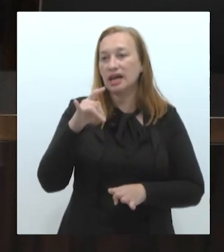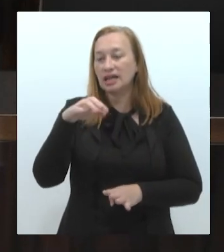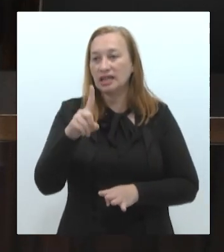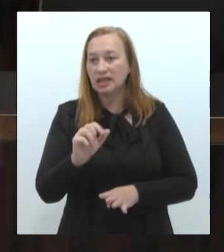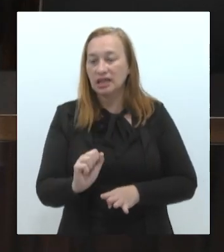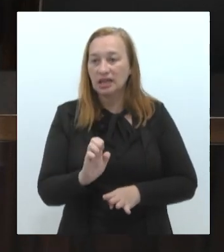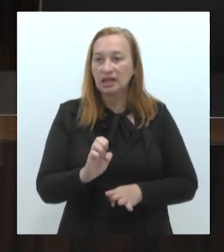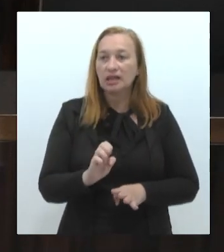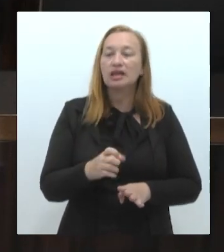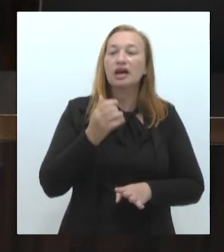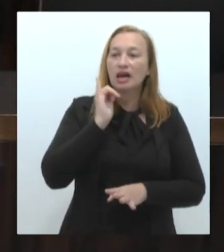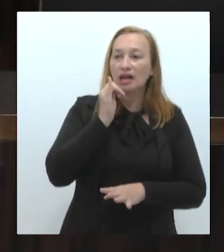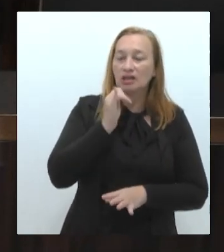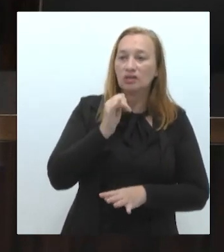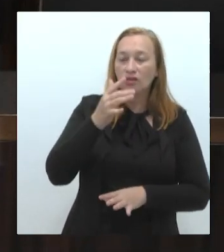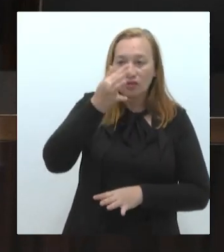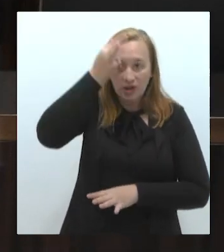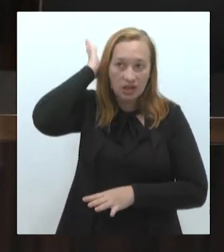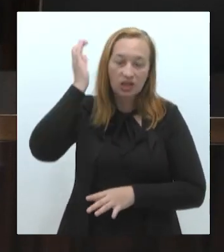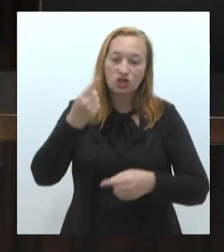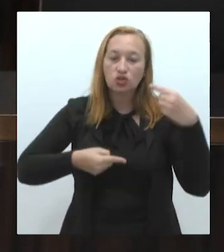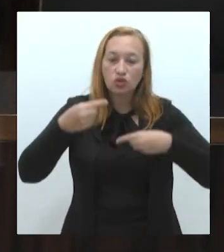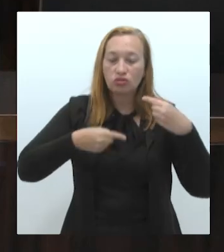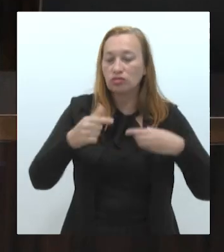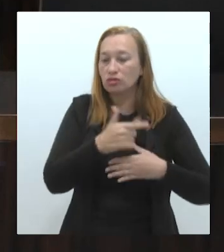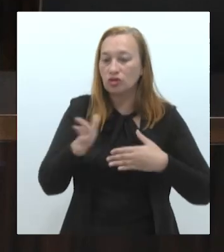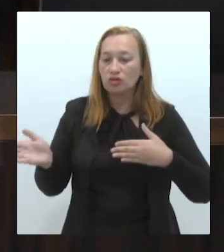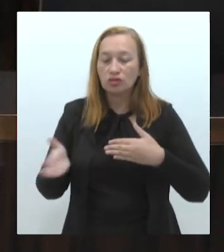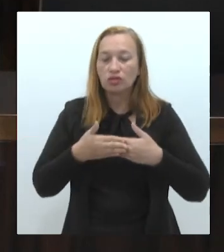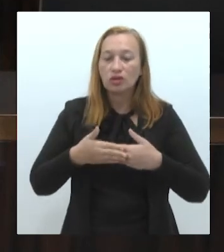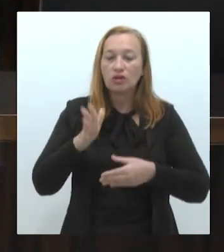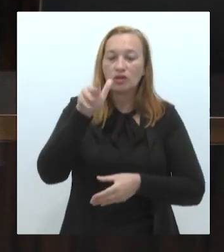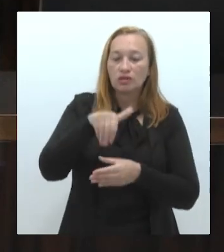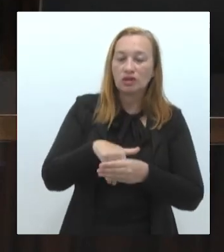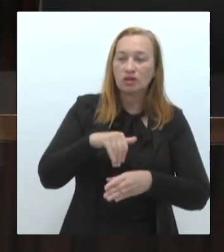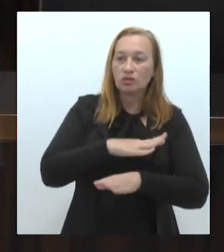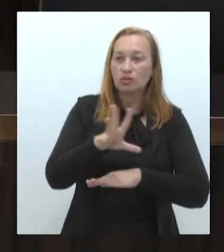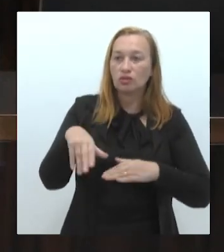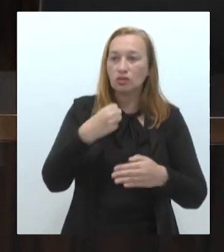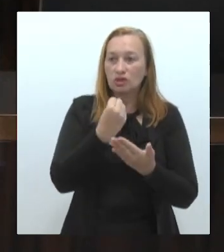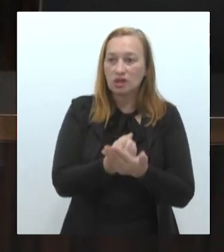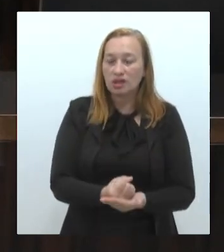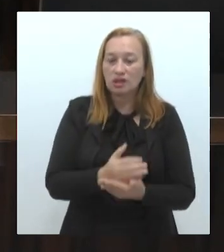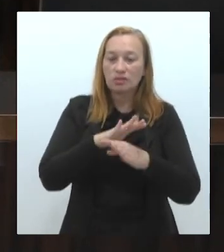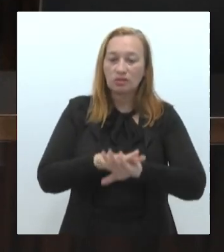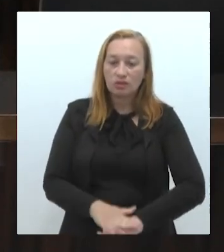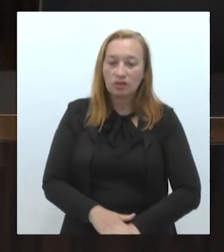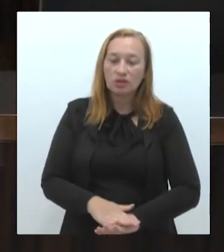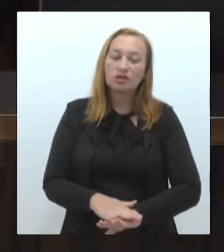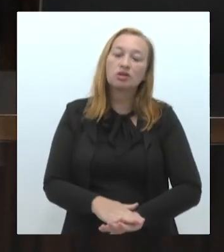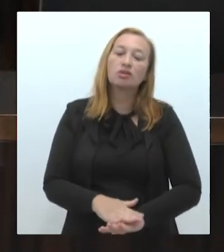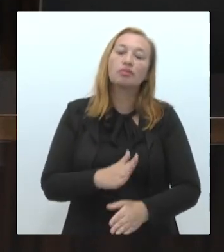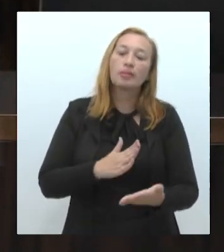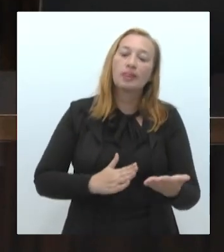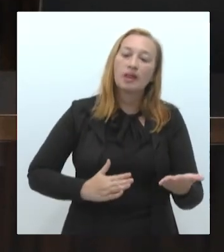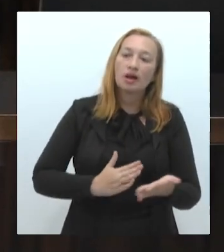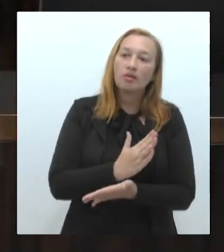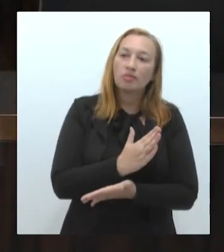Relator, deputado Fred Pacheco. Em discussão. Não havendo quem queira discutir, encerrada a discussão e votação. Senhores que aprovam, permaneçam como